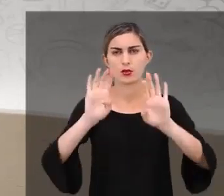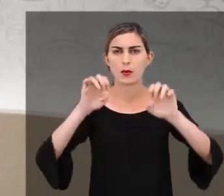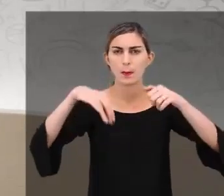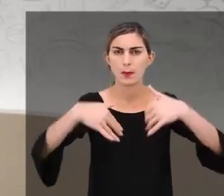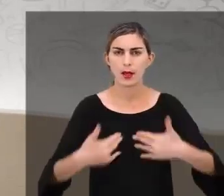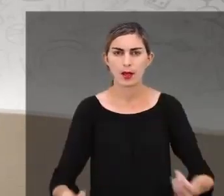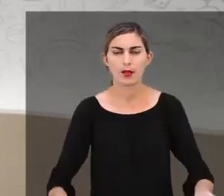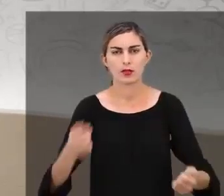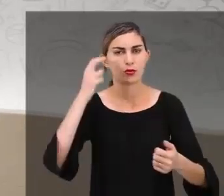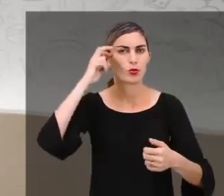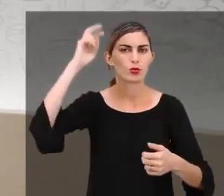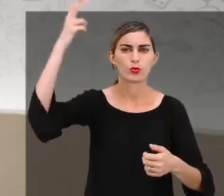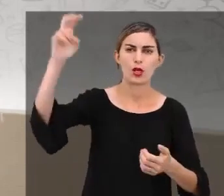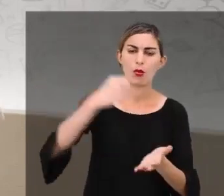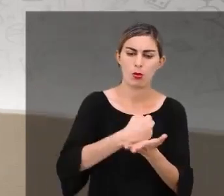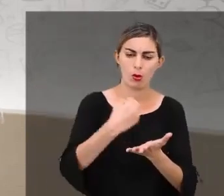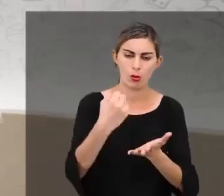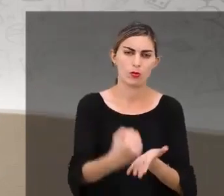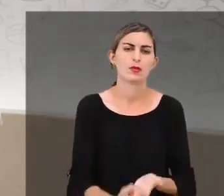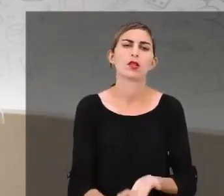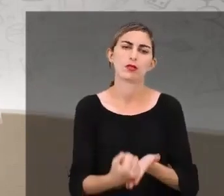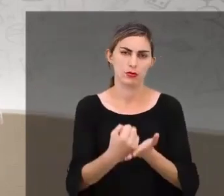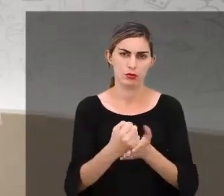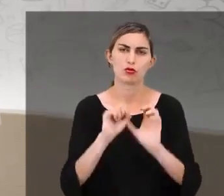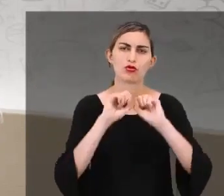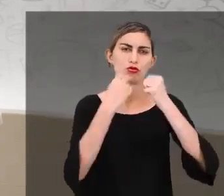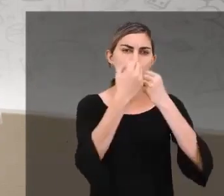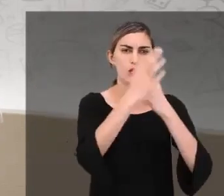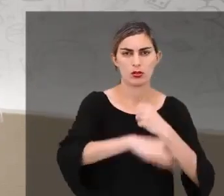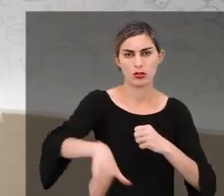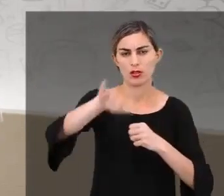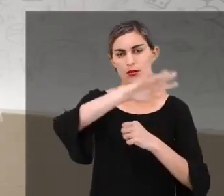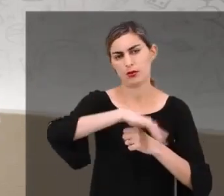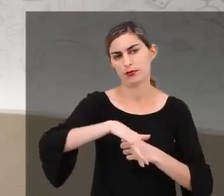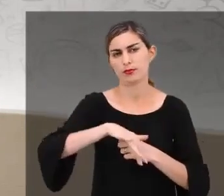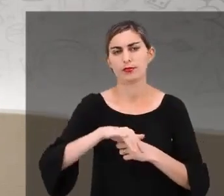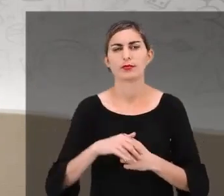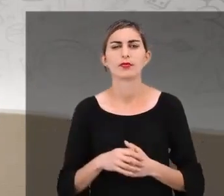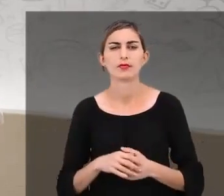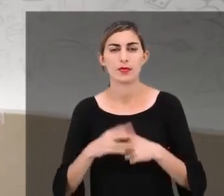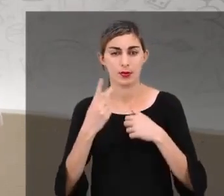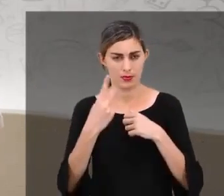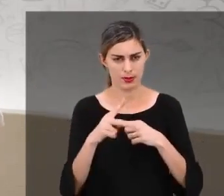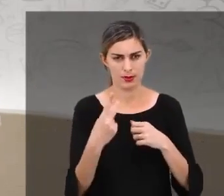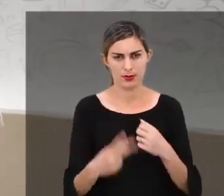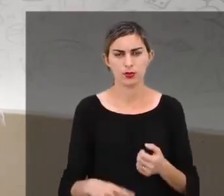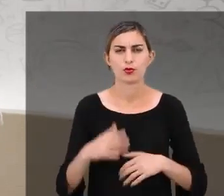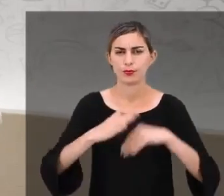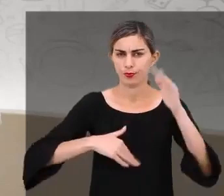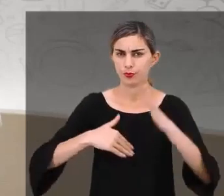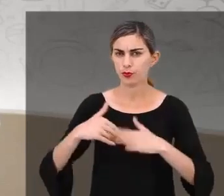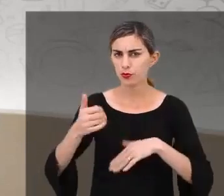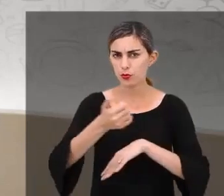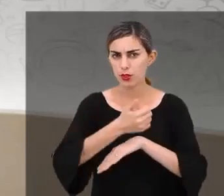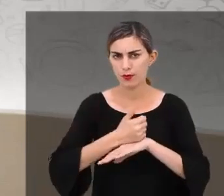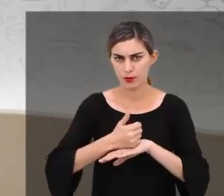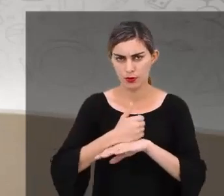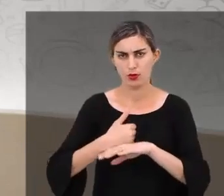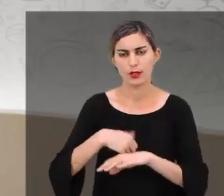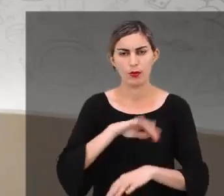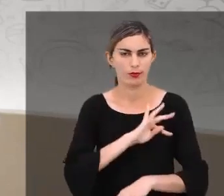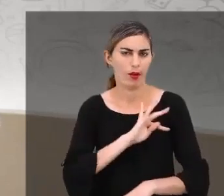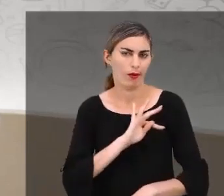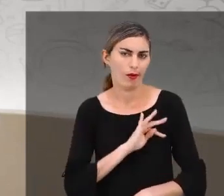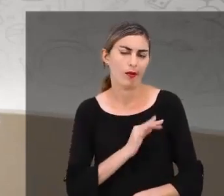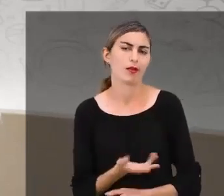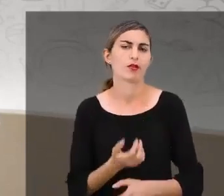culturais, aos documentos que são produzidos pela sociedade como um todo. Para isso, o profissional de informação, seja